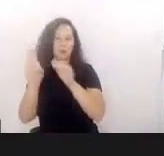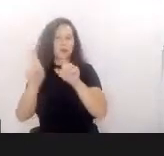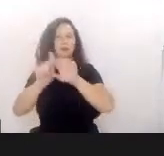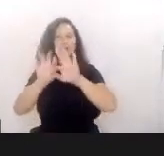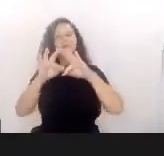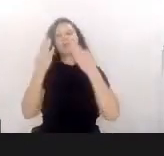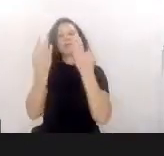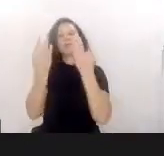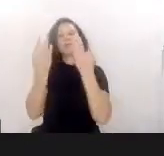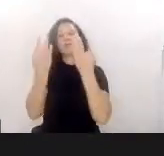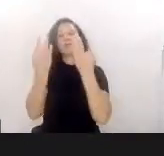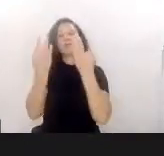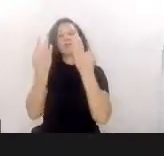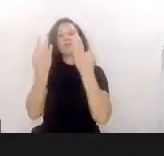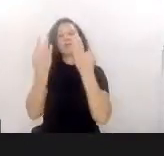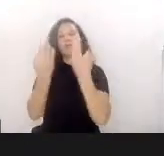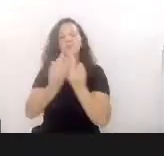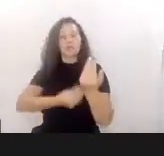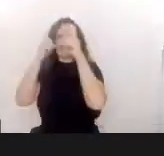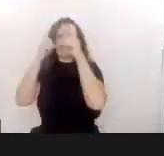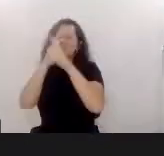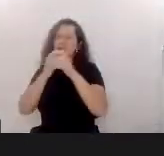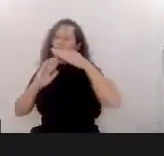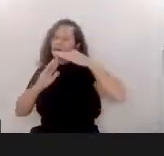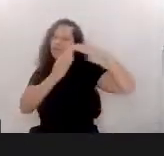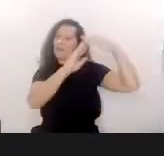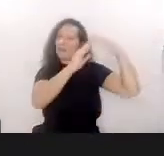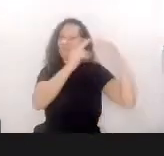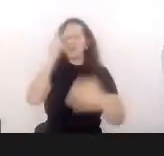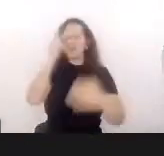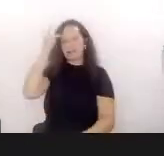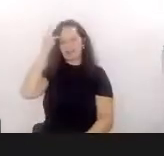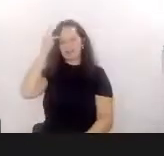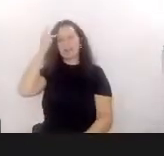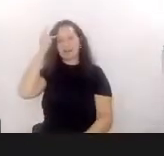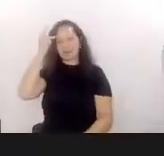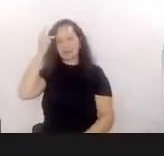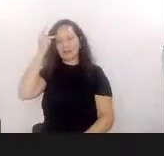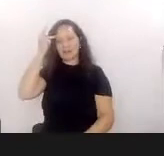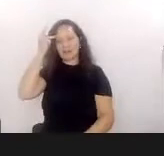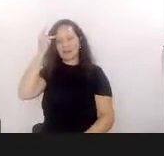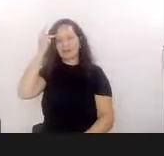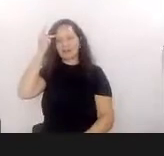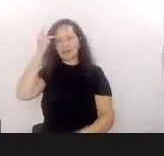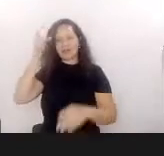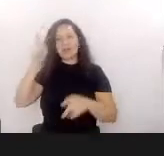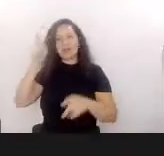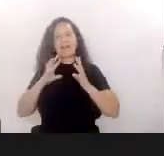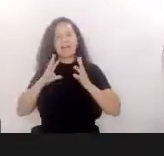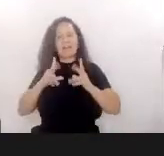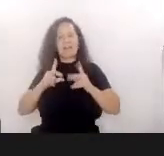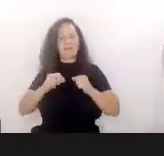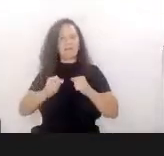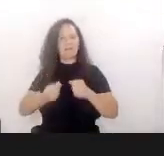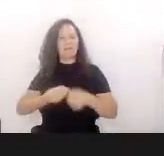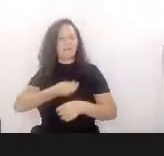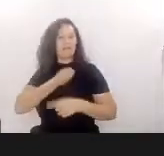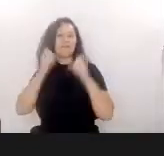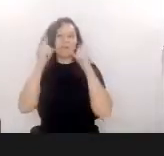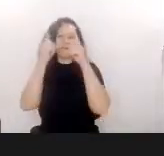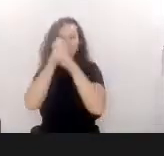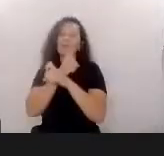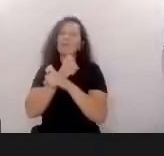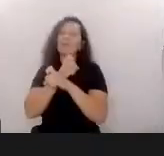em favelas em São Paulo, em condições sanitárias precárias. Através da Brasil Foundation e da